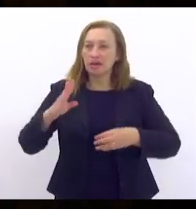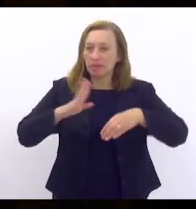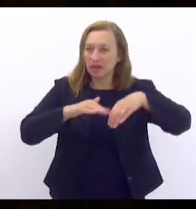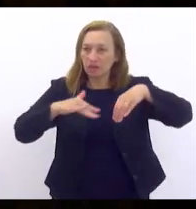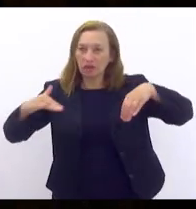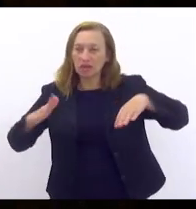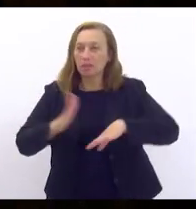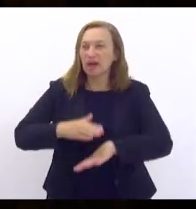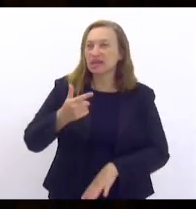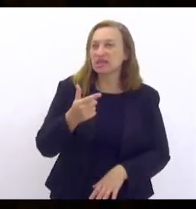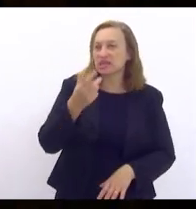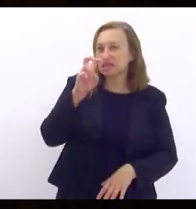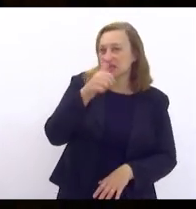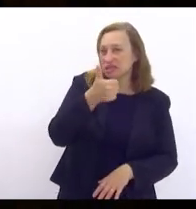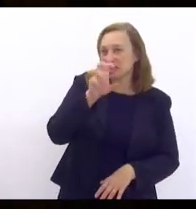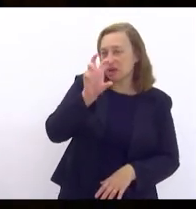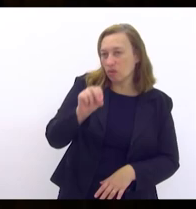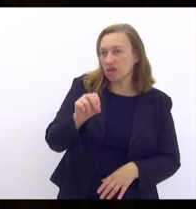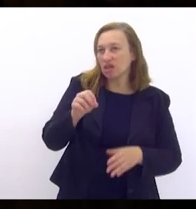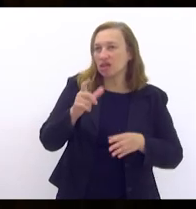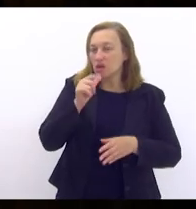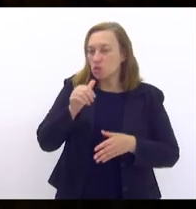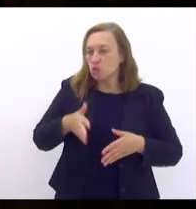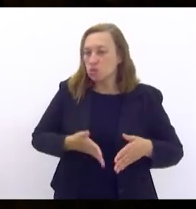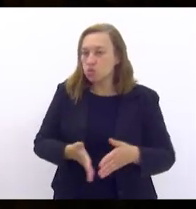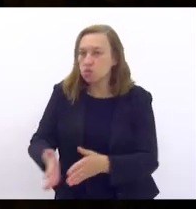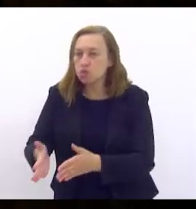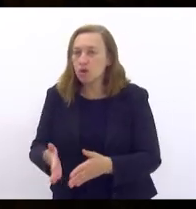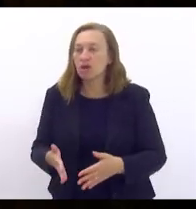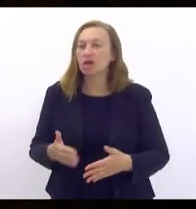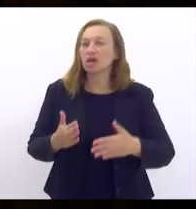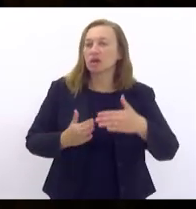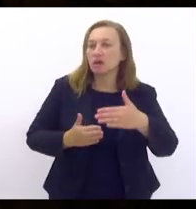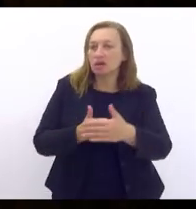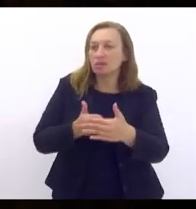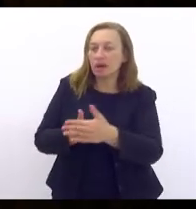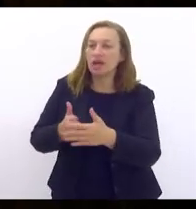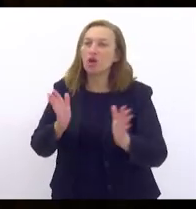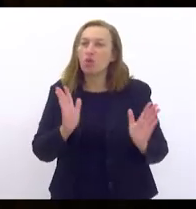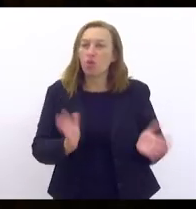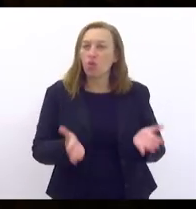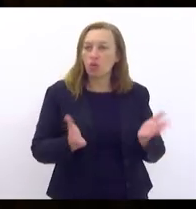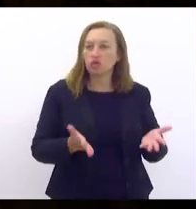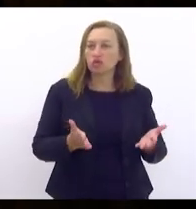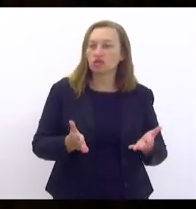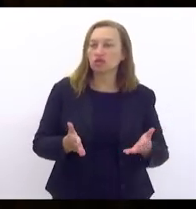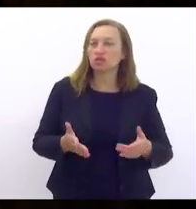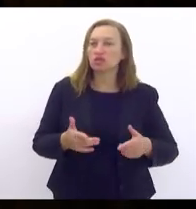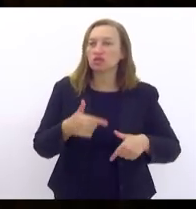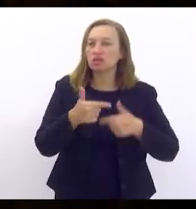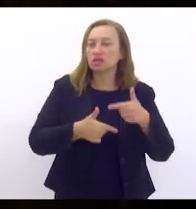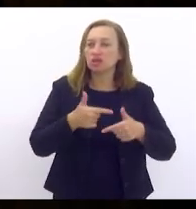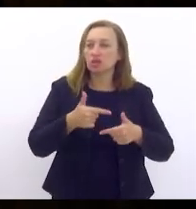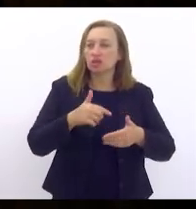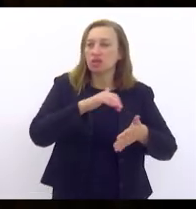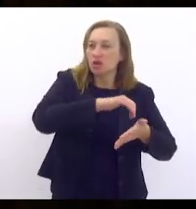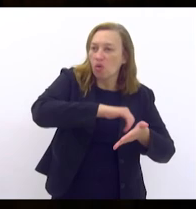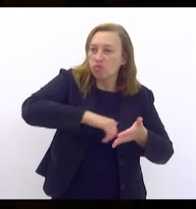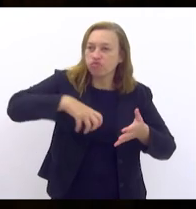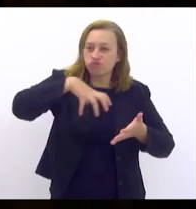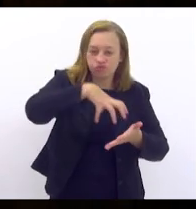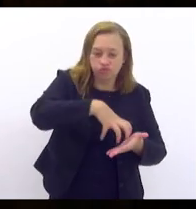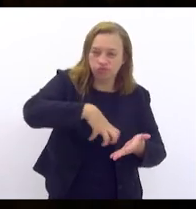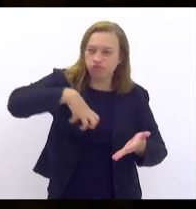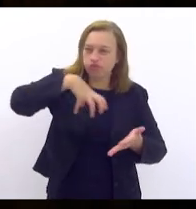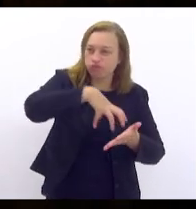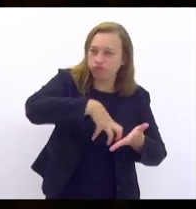mas 17 os principais e essas 17 A com barreiras elas hoje estão operando tirando toneladas e toneladas de